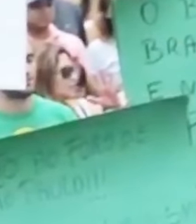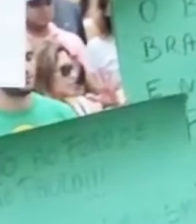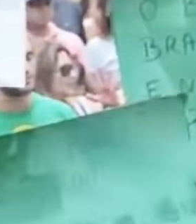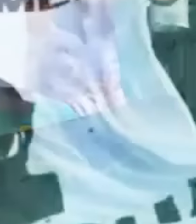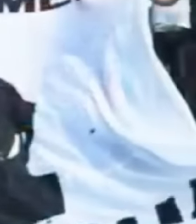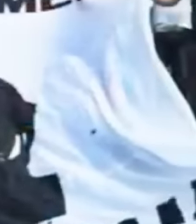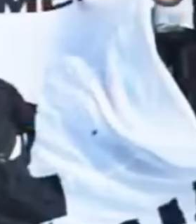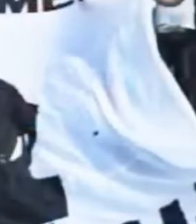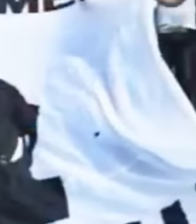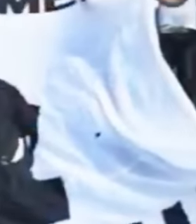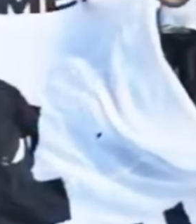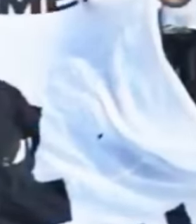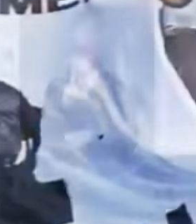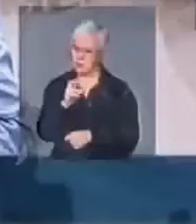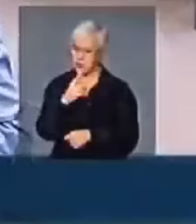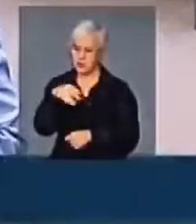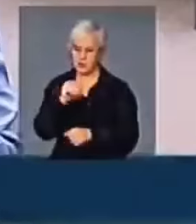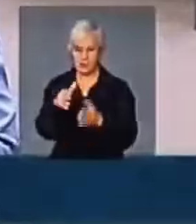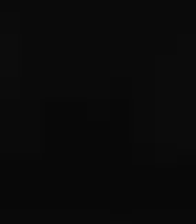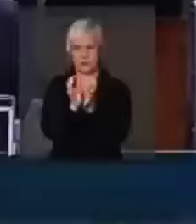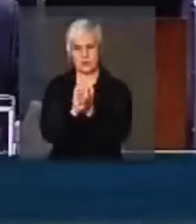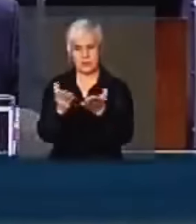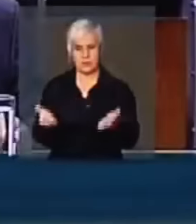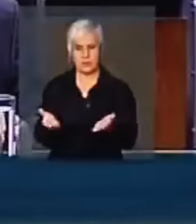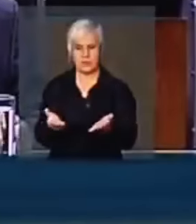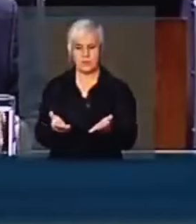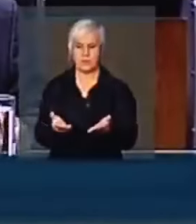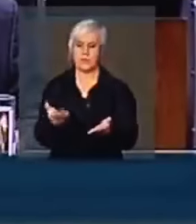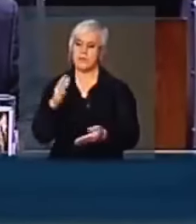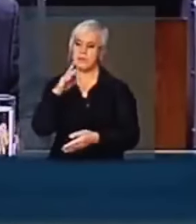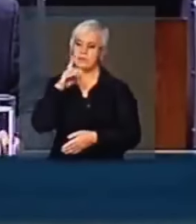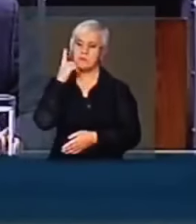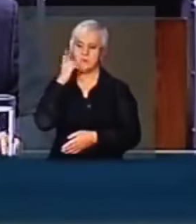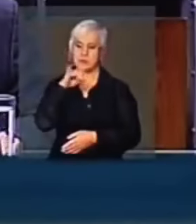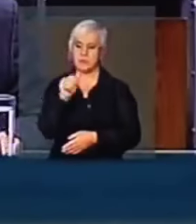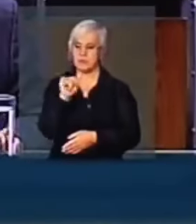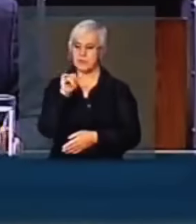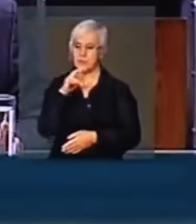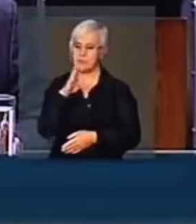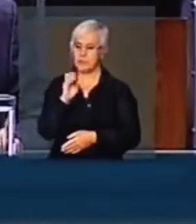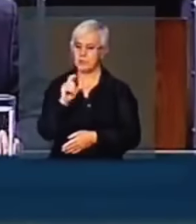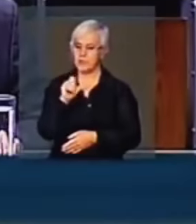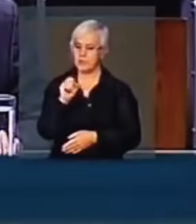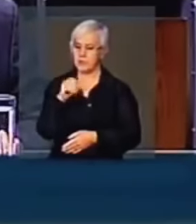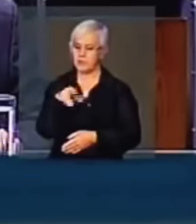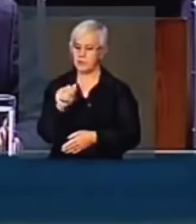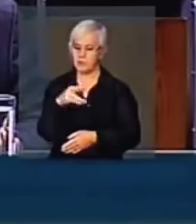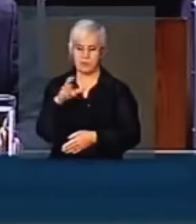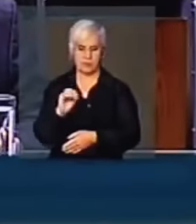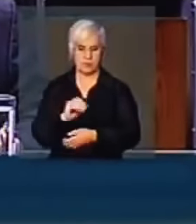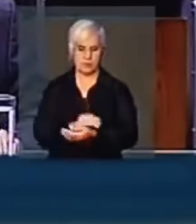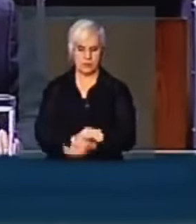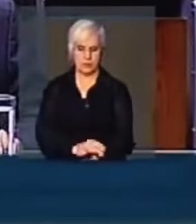a ditadura, pedindo autoritarismo, pelo impeachment, ora. Deputado Jair Bolsonaro, o senhor tem 3 minutos, prorrogado. Não, não saia não, Maria do